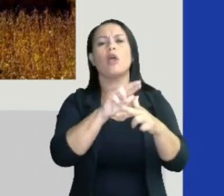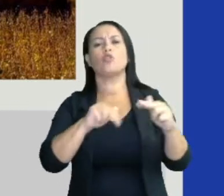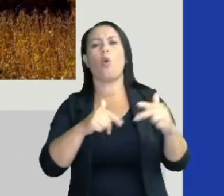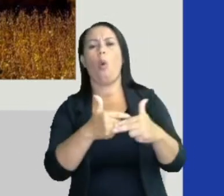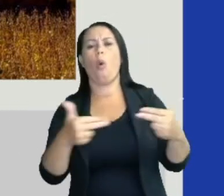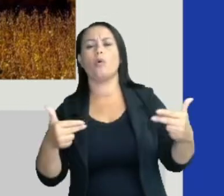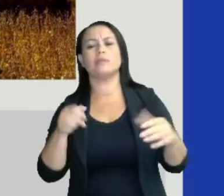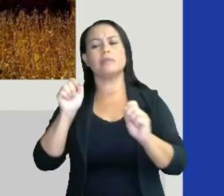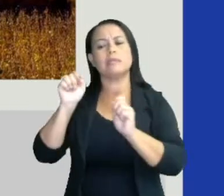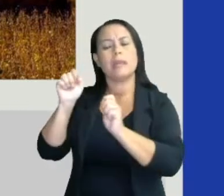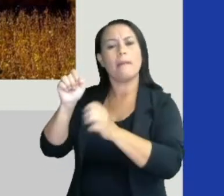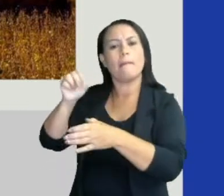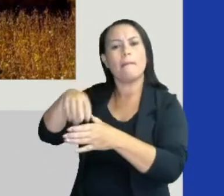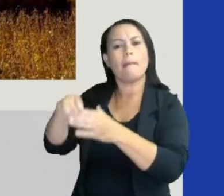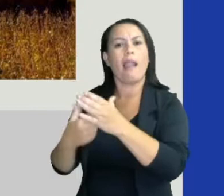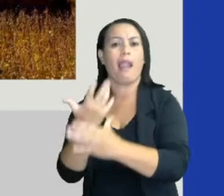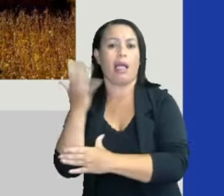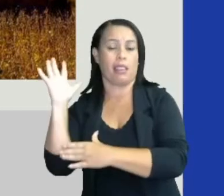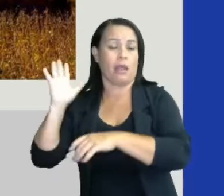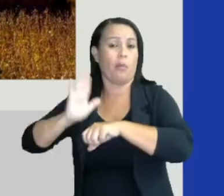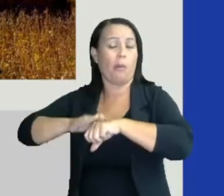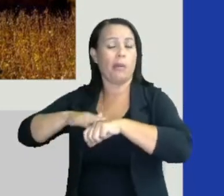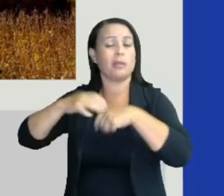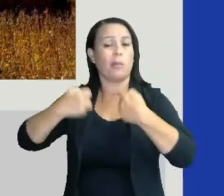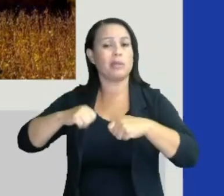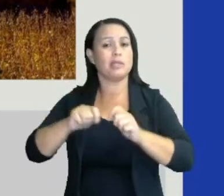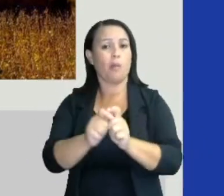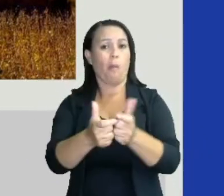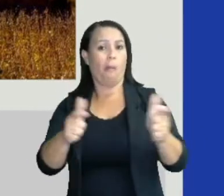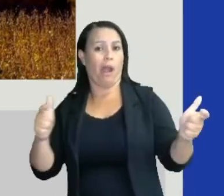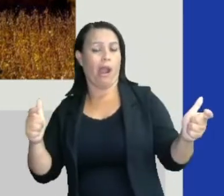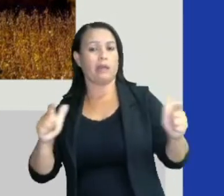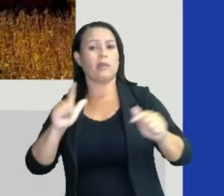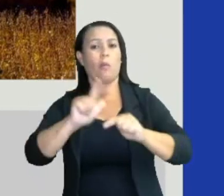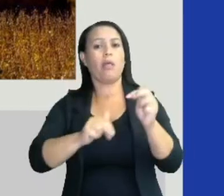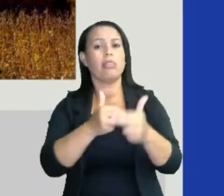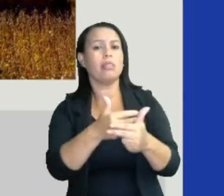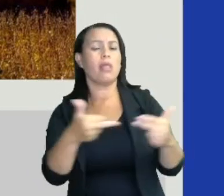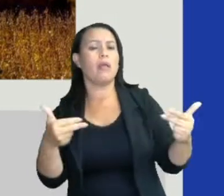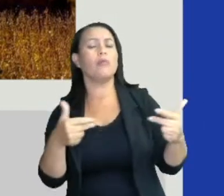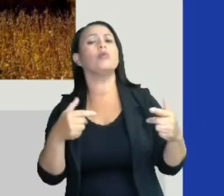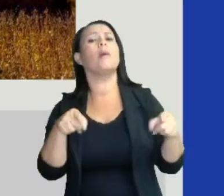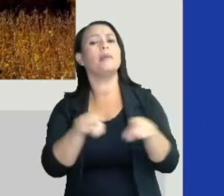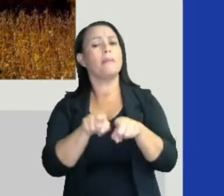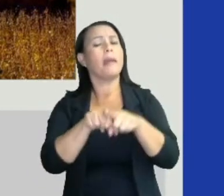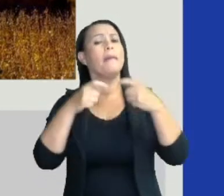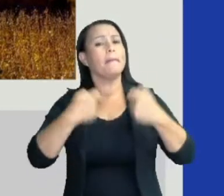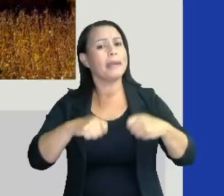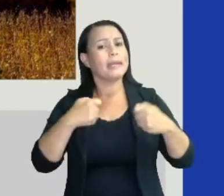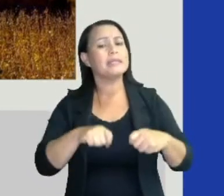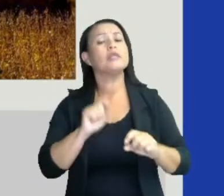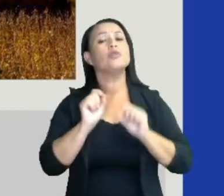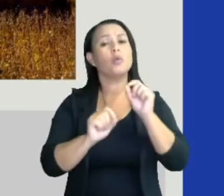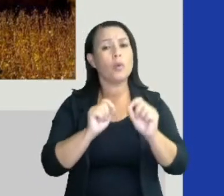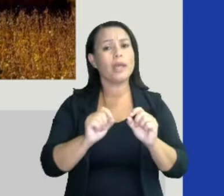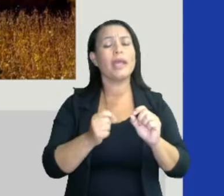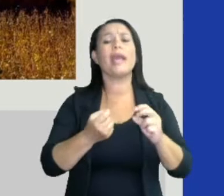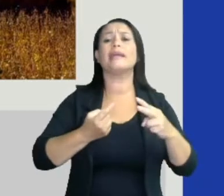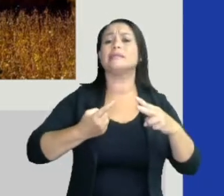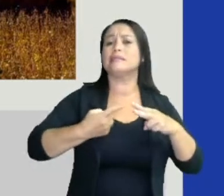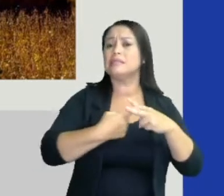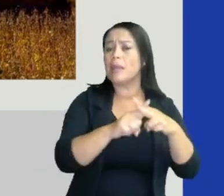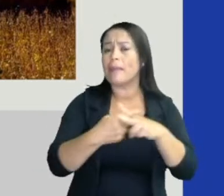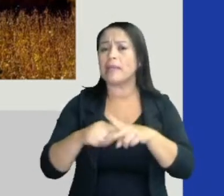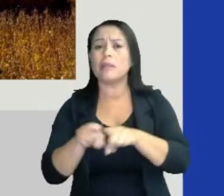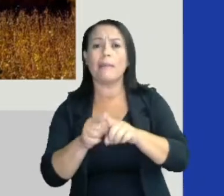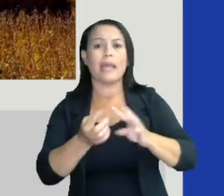cultivados E aí a partir do momento que eu preciso de uma grande quantidade de produtos eu preciso também de um alto nível de mecanização e